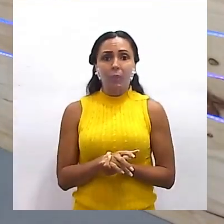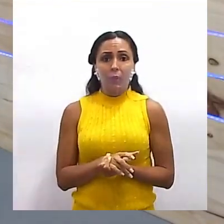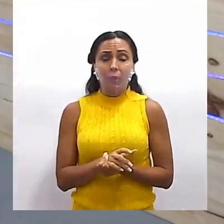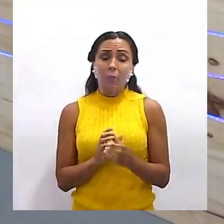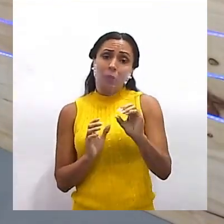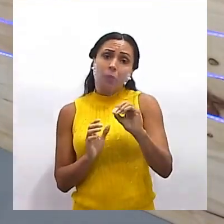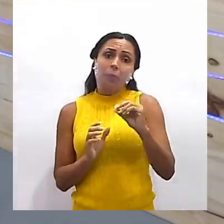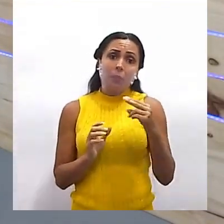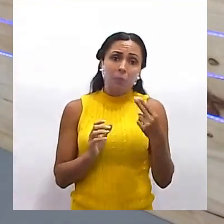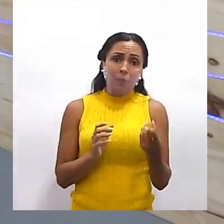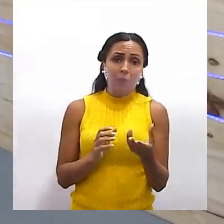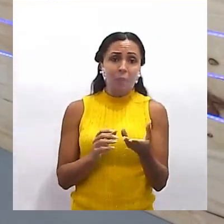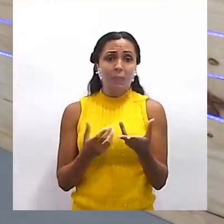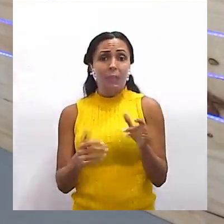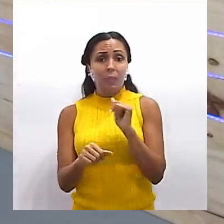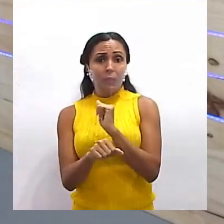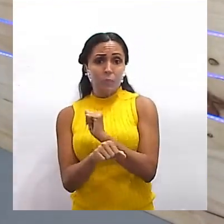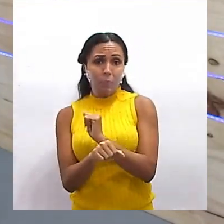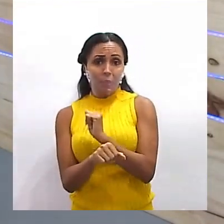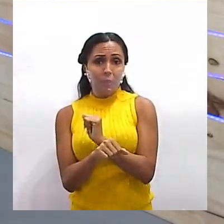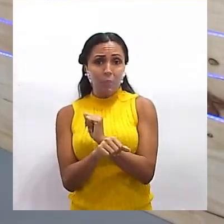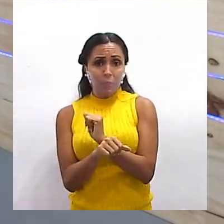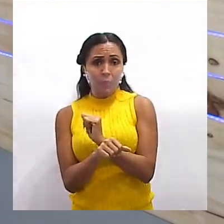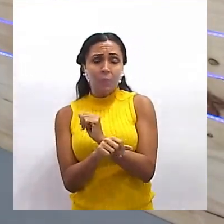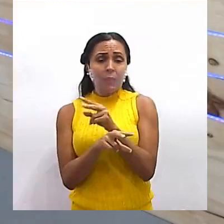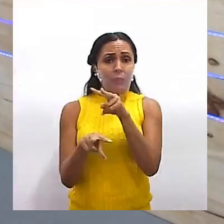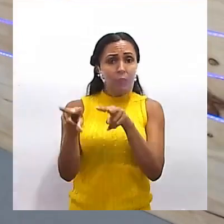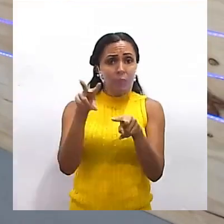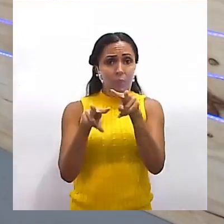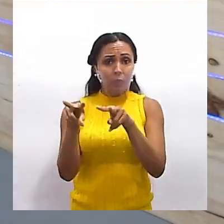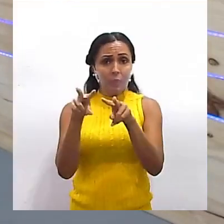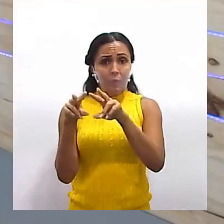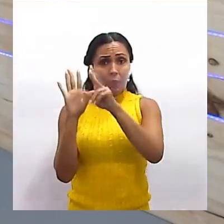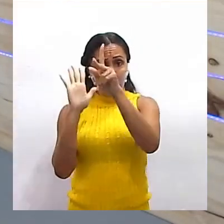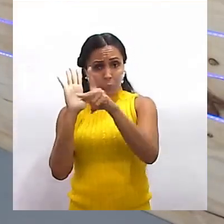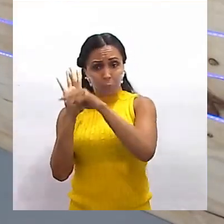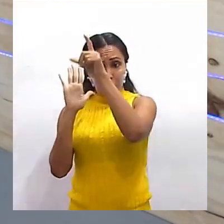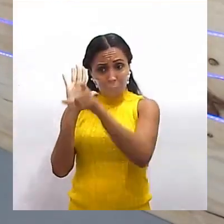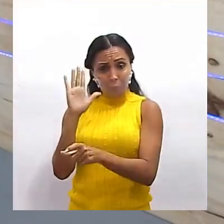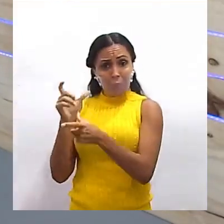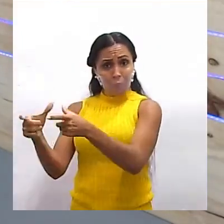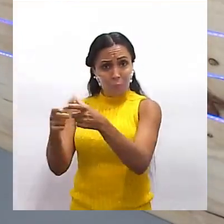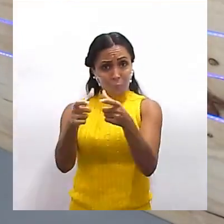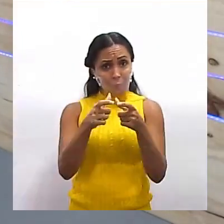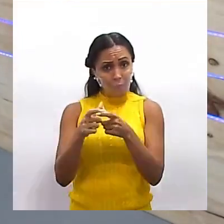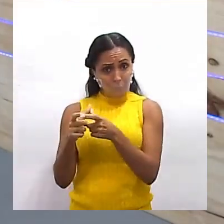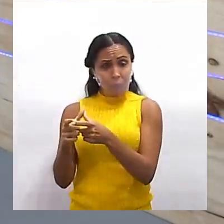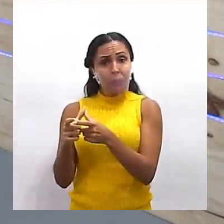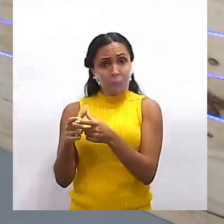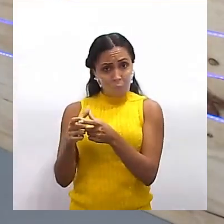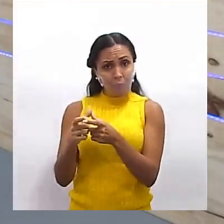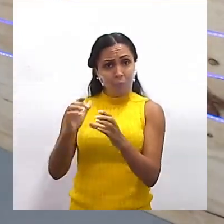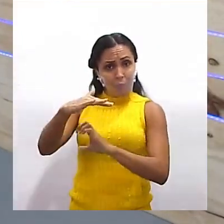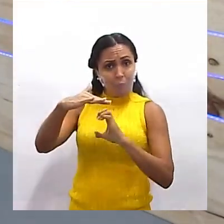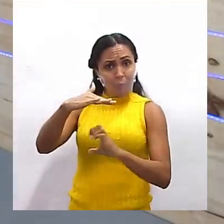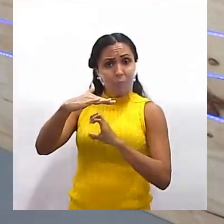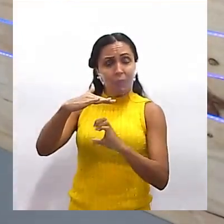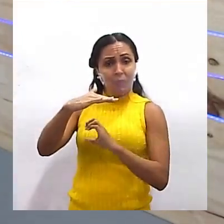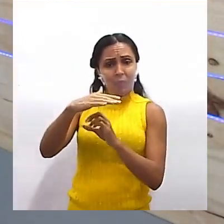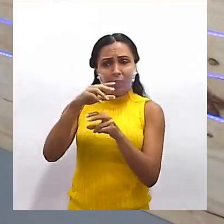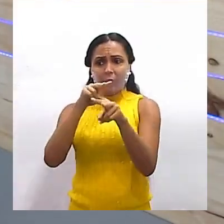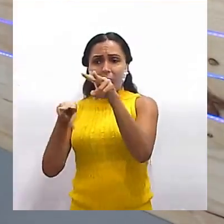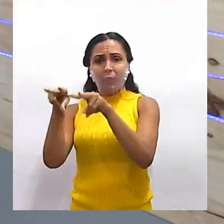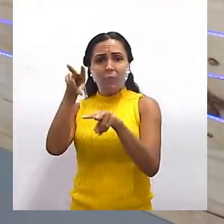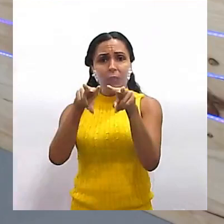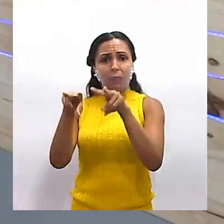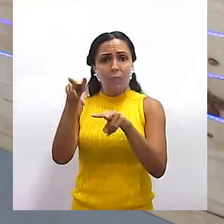ela vai estar aguardando conferência do próprio conferente, da equipe operativa, operacional, que vai fazer o trabalho de